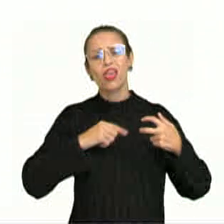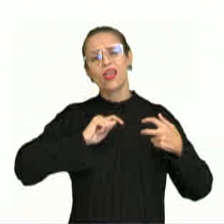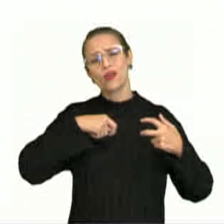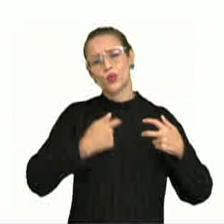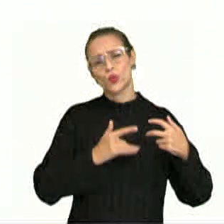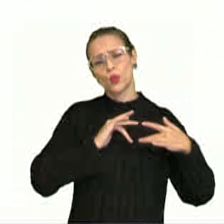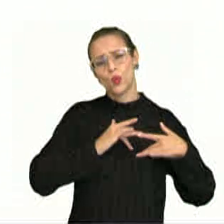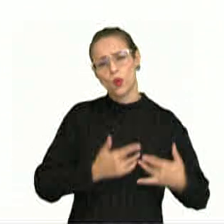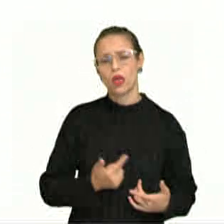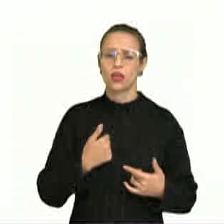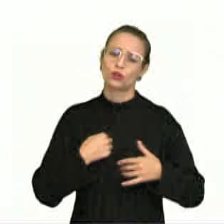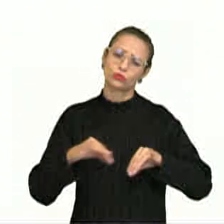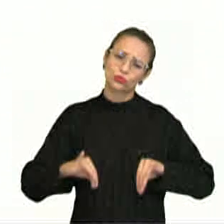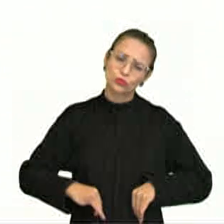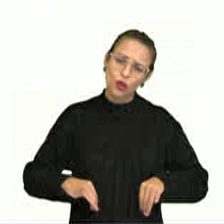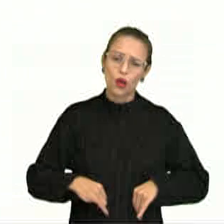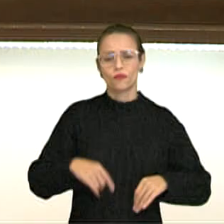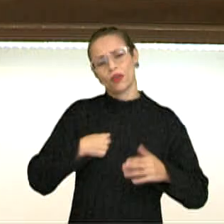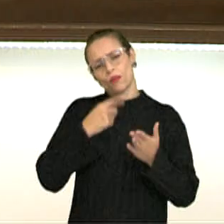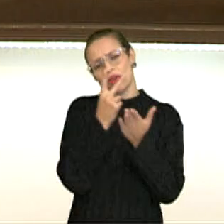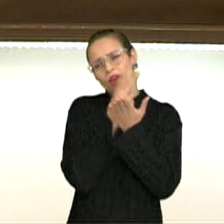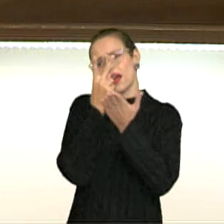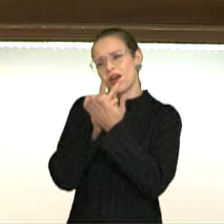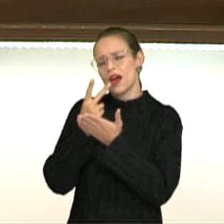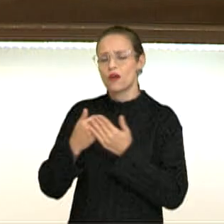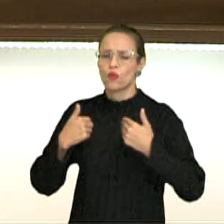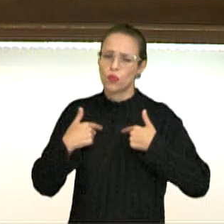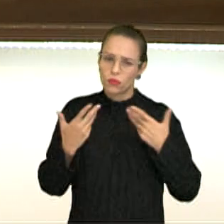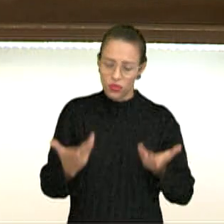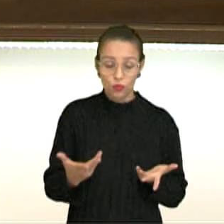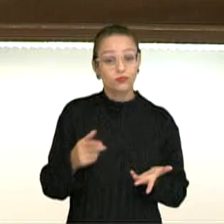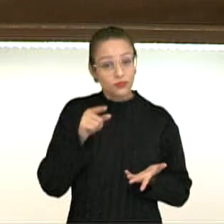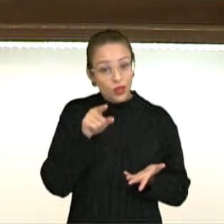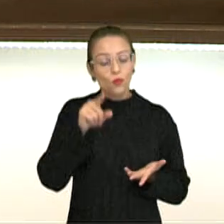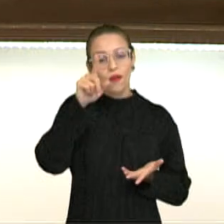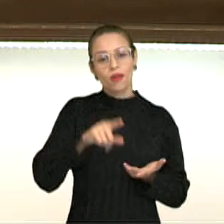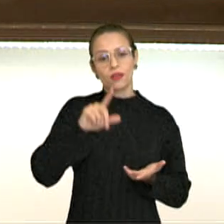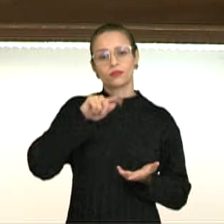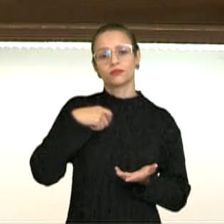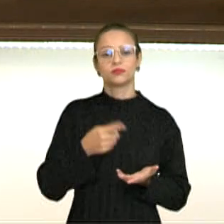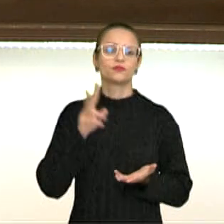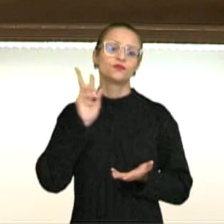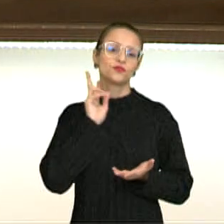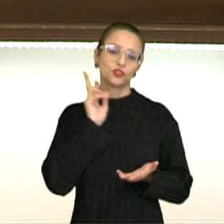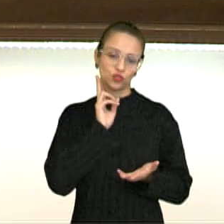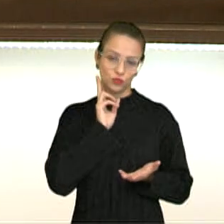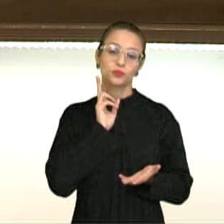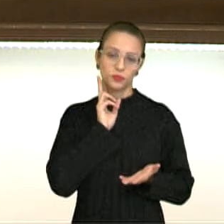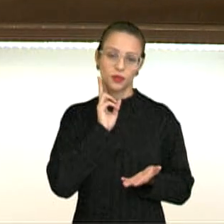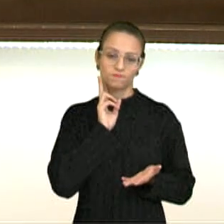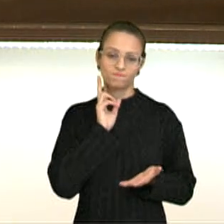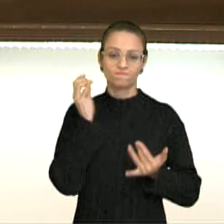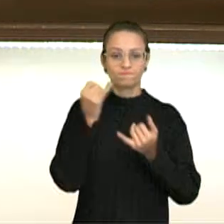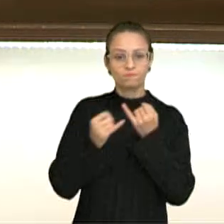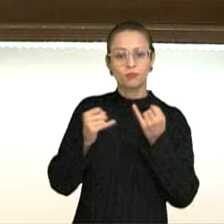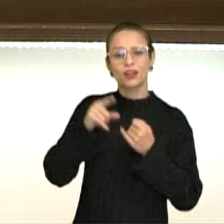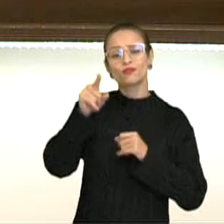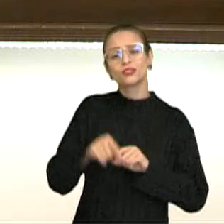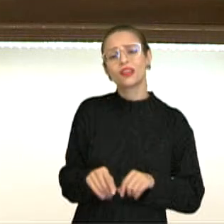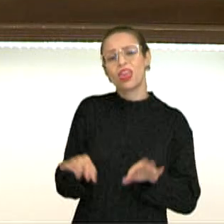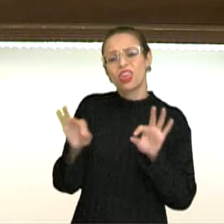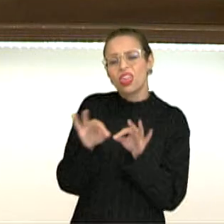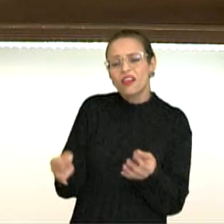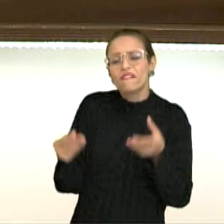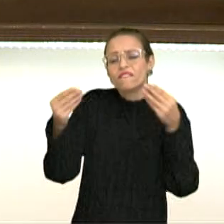coitadinho, como eu sofro, tudo de errado acontece comigo. Então você se coloca numa posição de vítima como se você fosse menor e